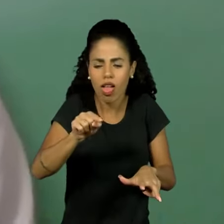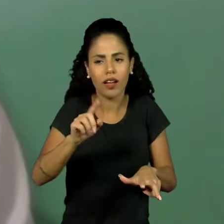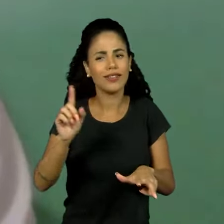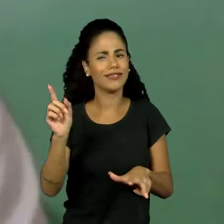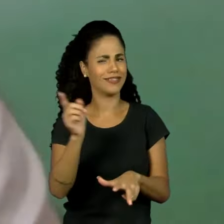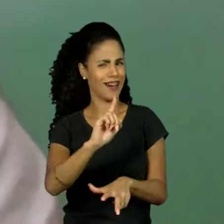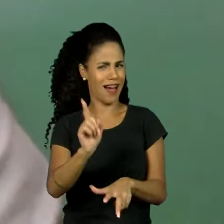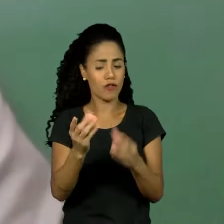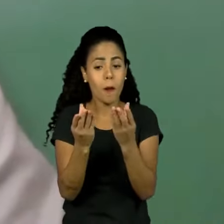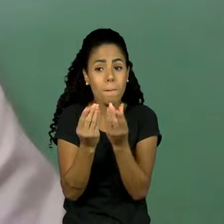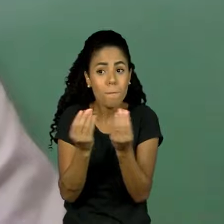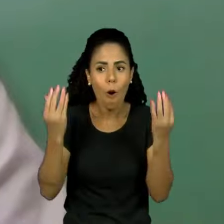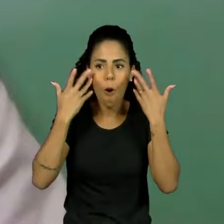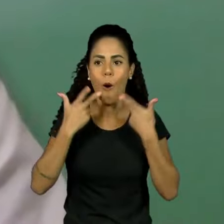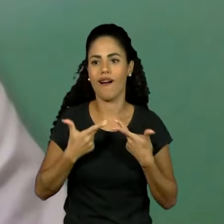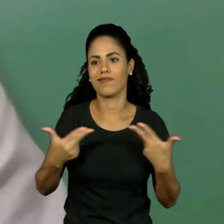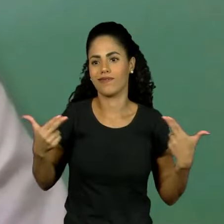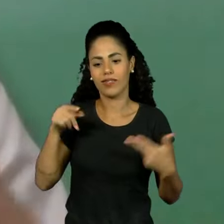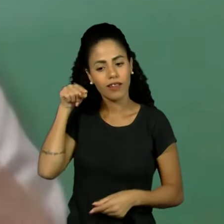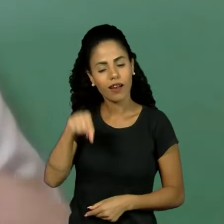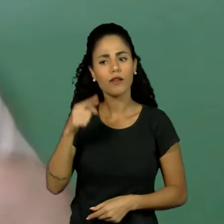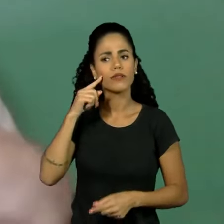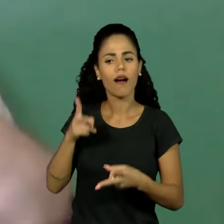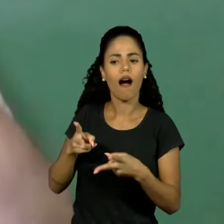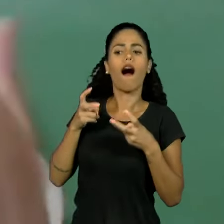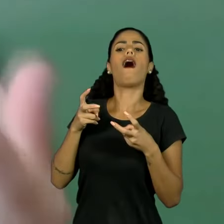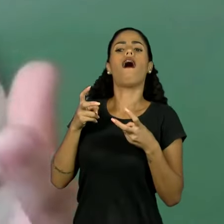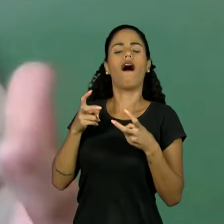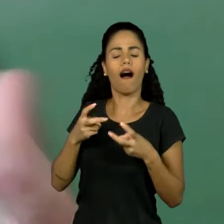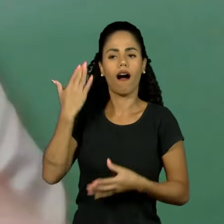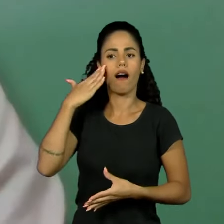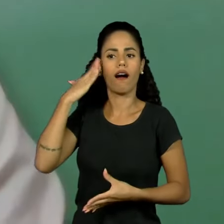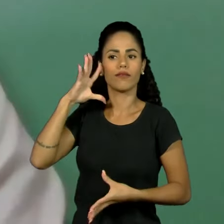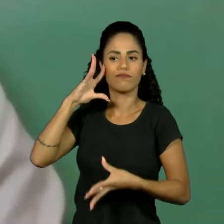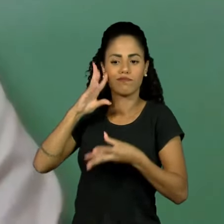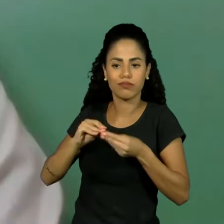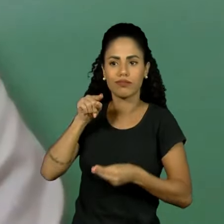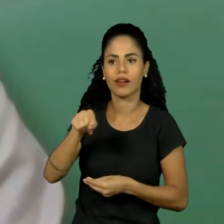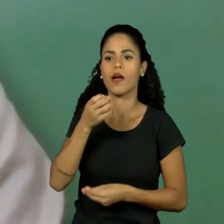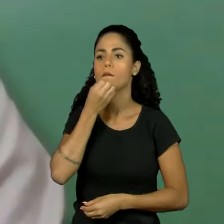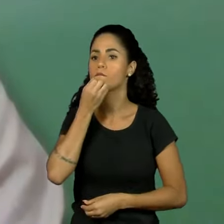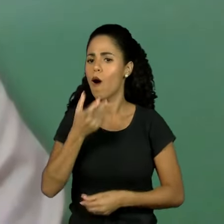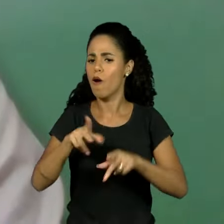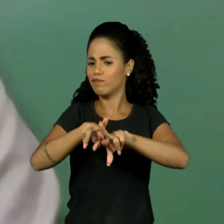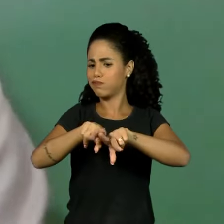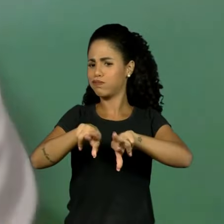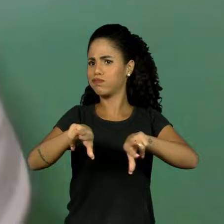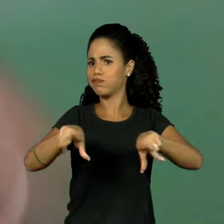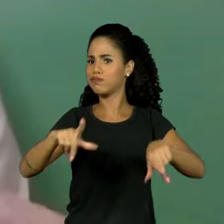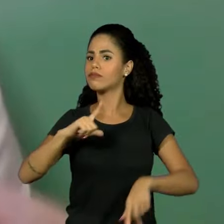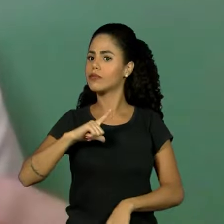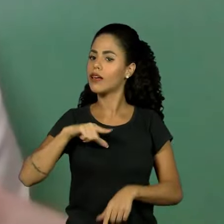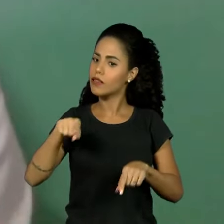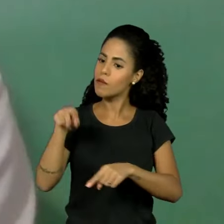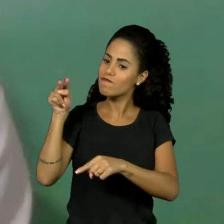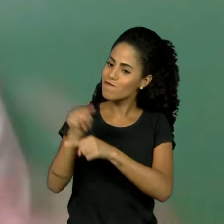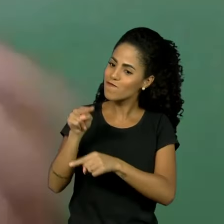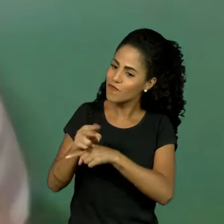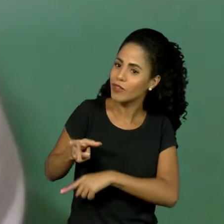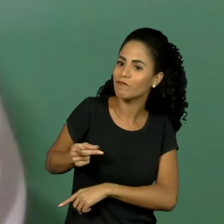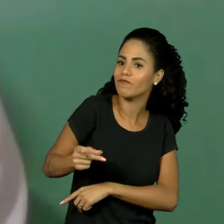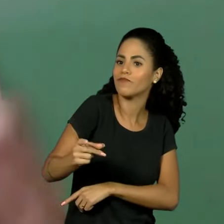morto, né, e a gente tenta trazer isso para que as pessoas passem a conhecer esse bioma que é muito rico e dessa forma passem a conservá-lo, porque